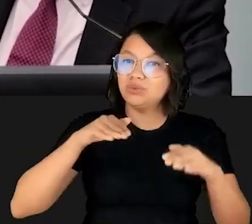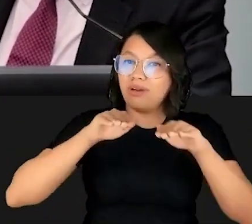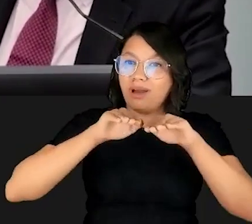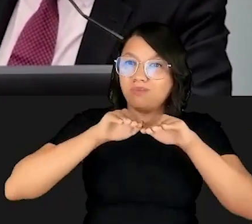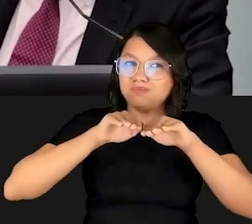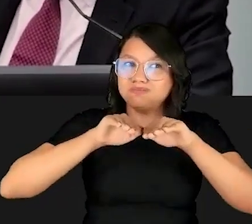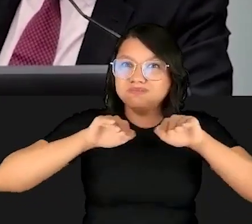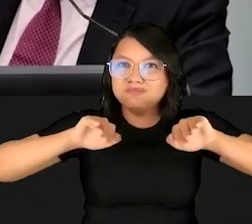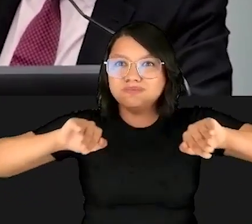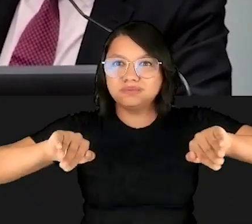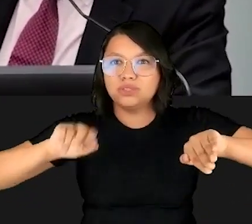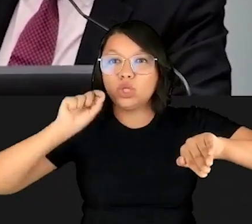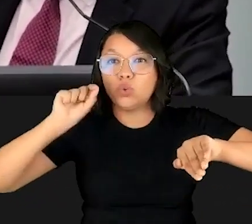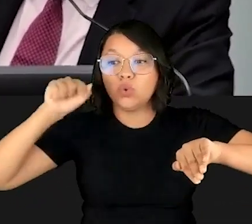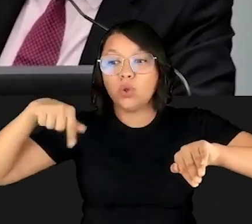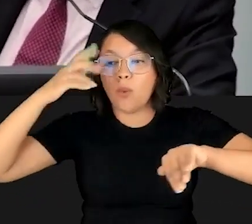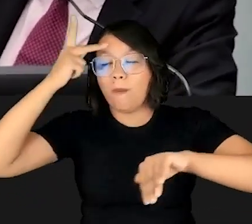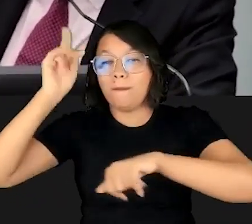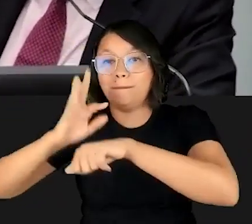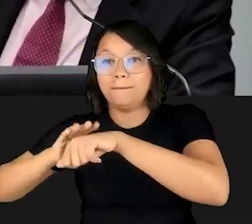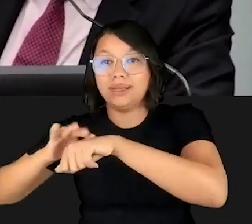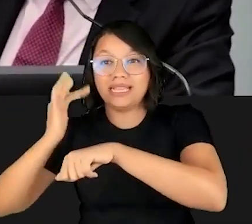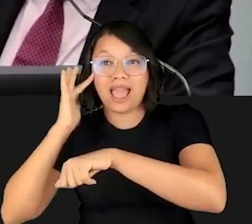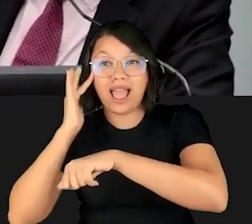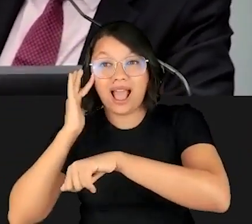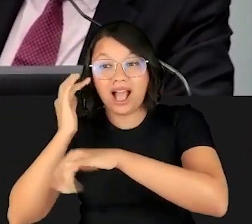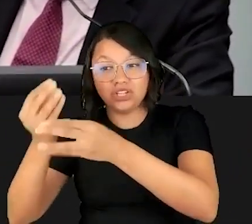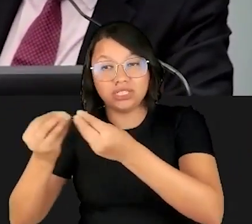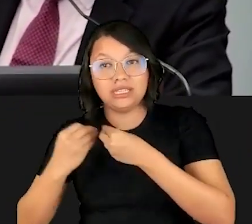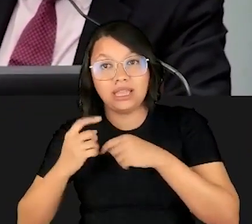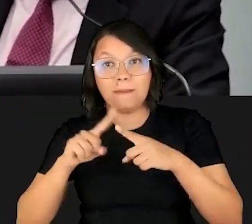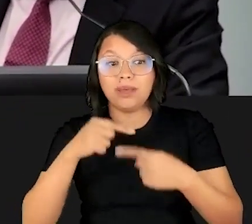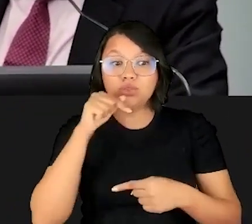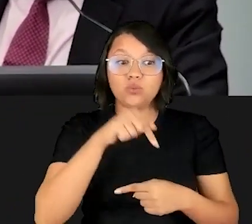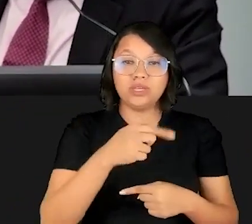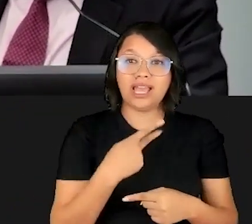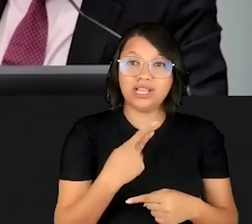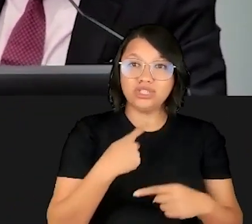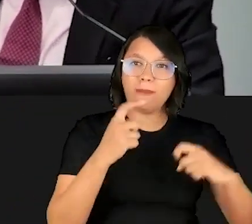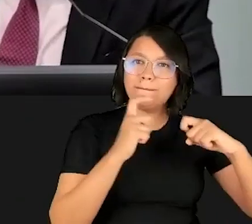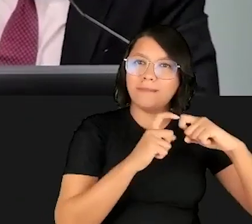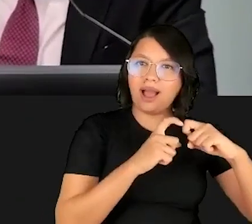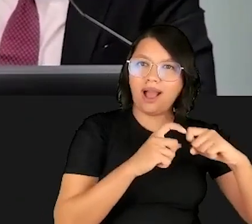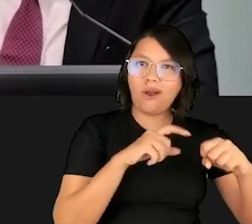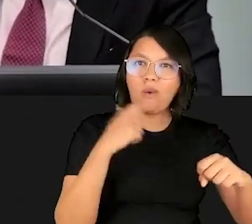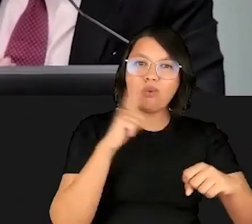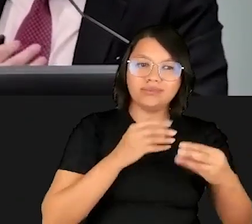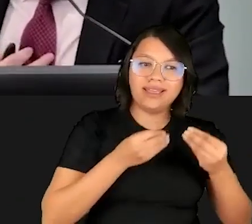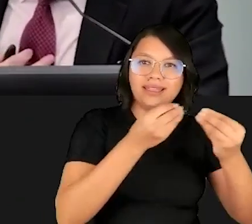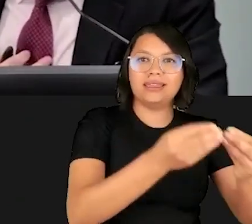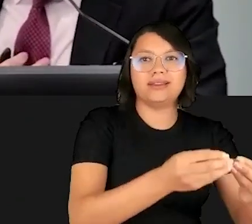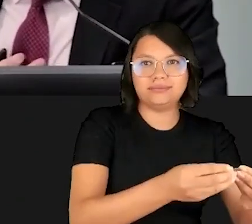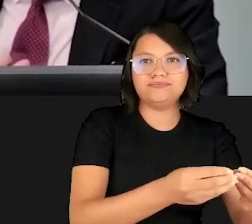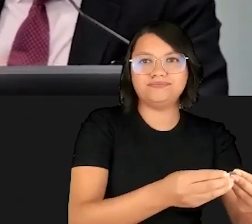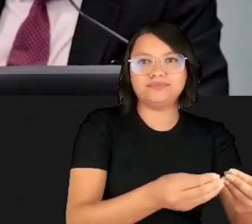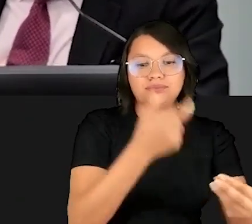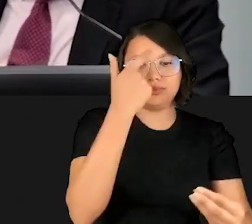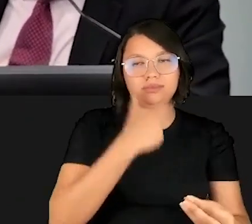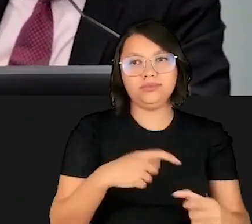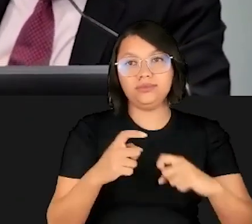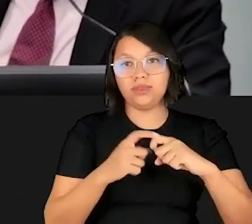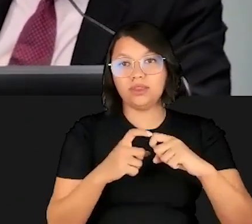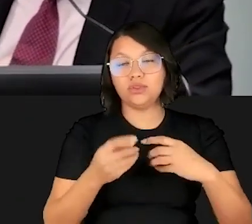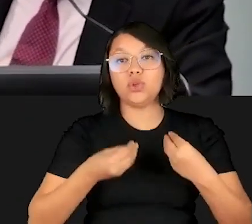às vezes, do que o paciente acha que está recebendo e do que nós realmente podemos oferecer em termos médicos. Então, como médico, eu